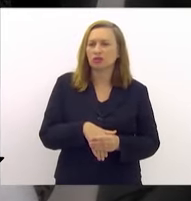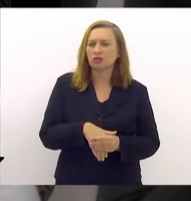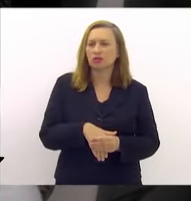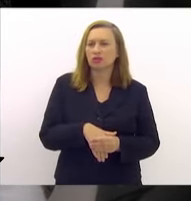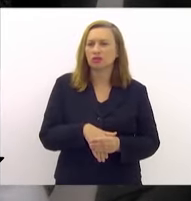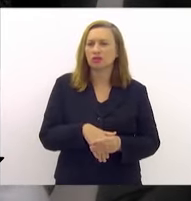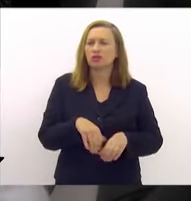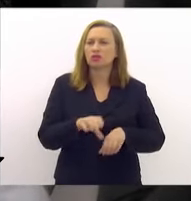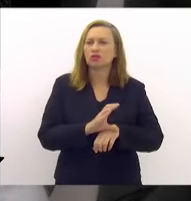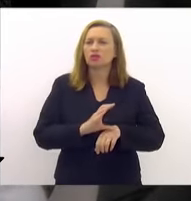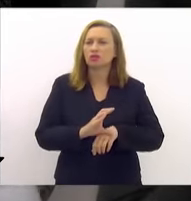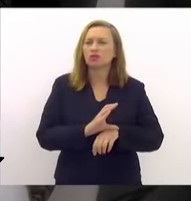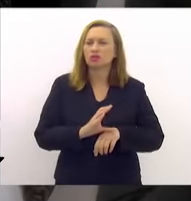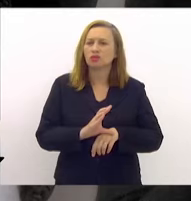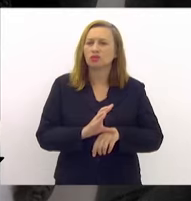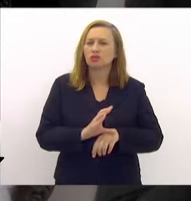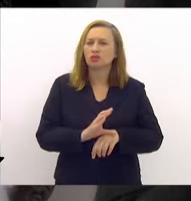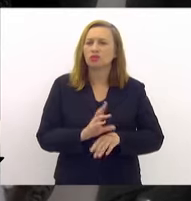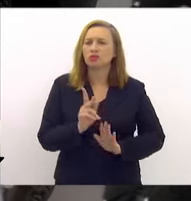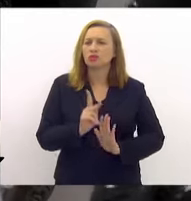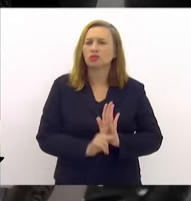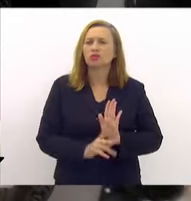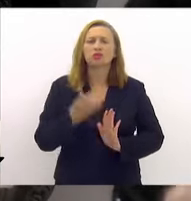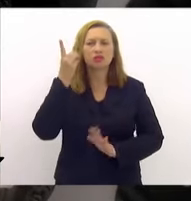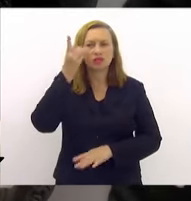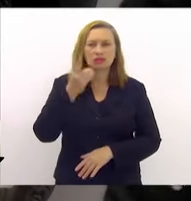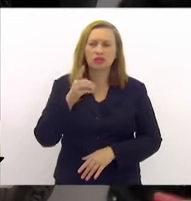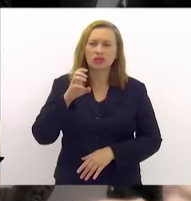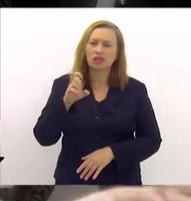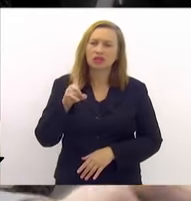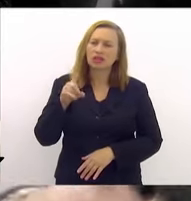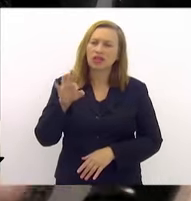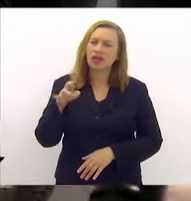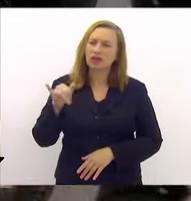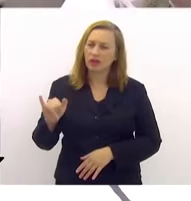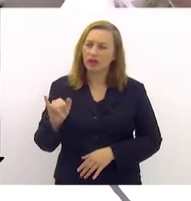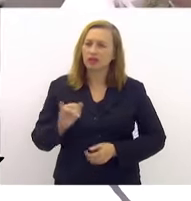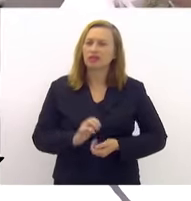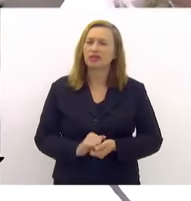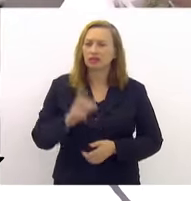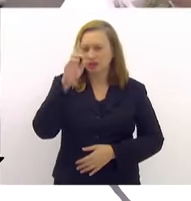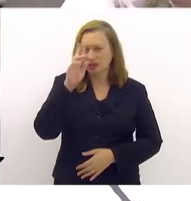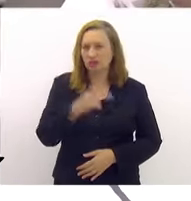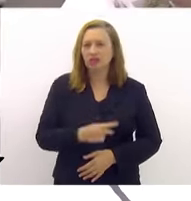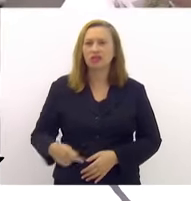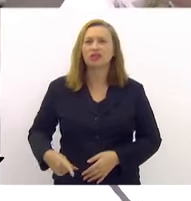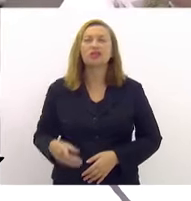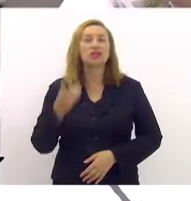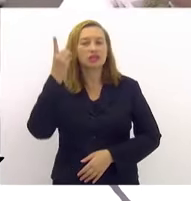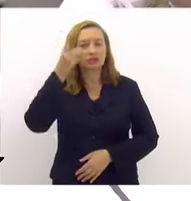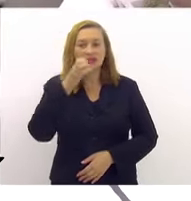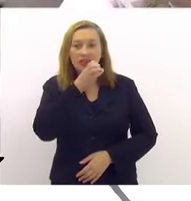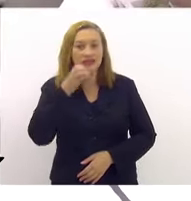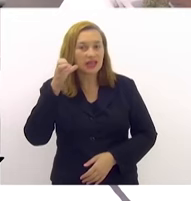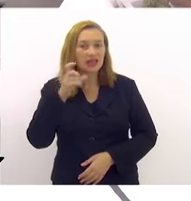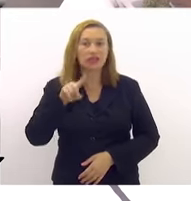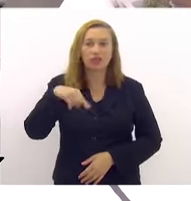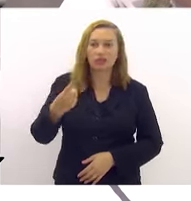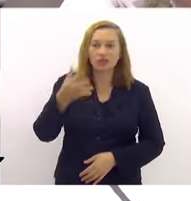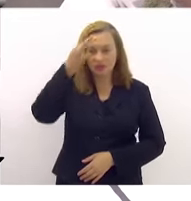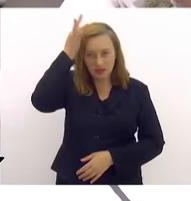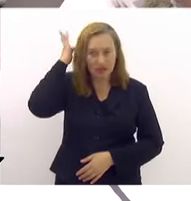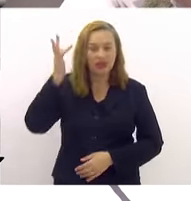pela constitucionalidade do projeto do deputado Delaroli. Presidente. Senhor presidente. Também. Deputada presidente. Célia, deputado Fred.